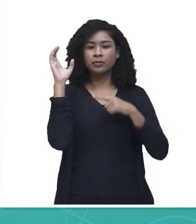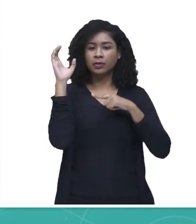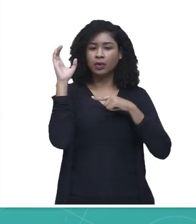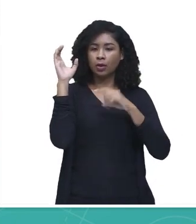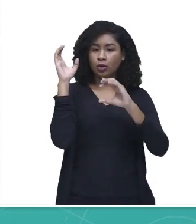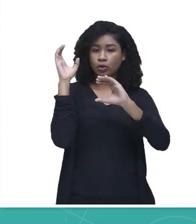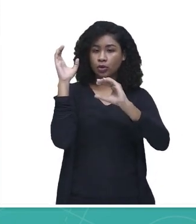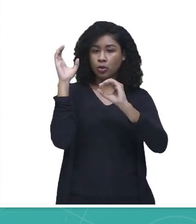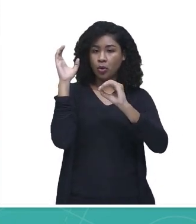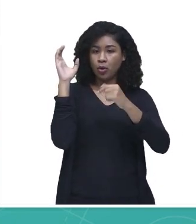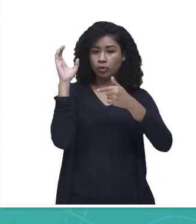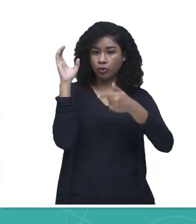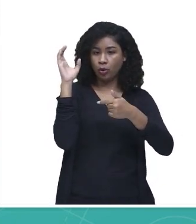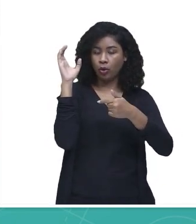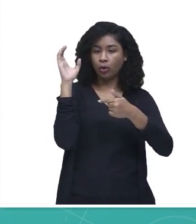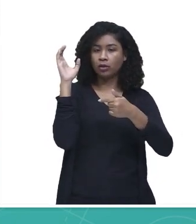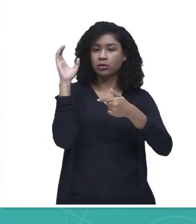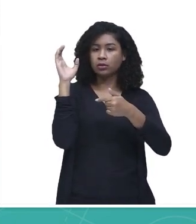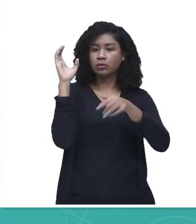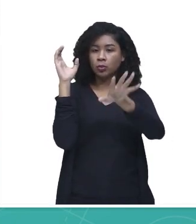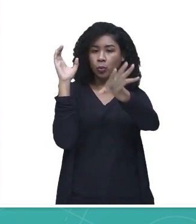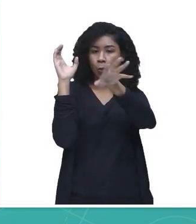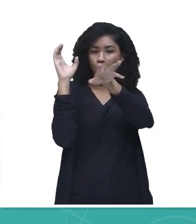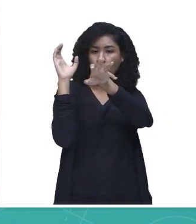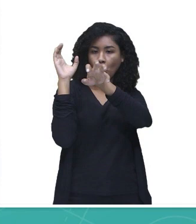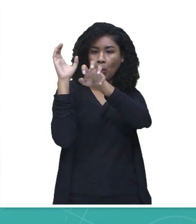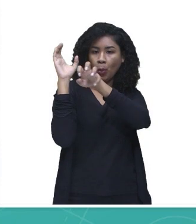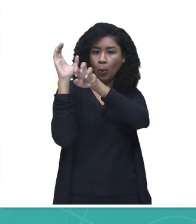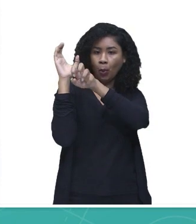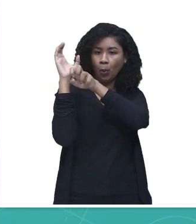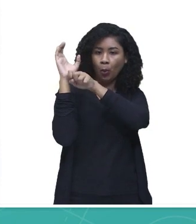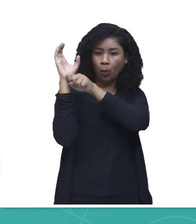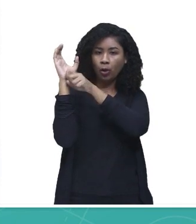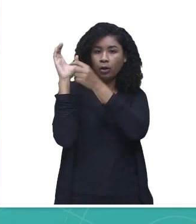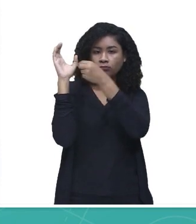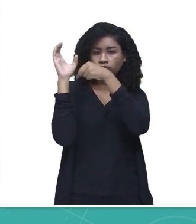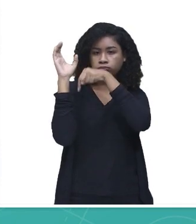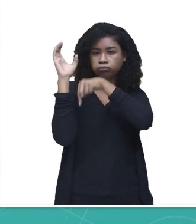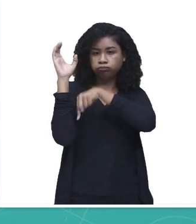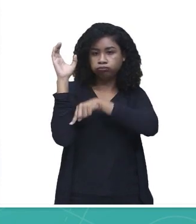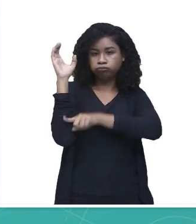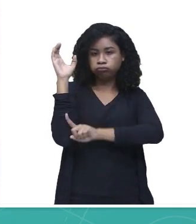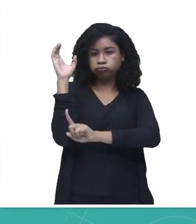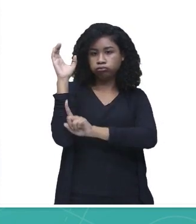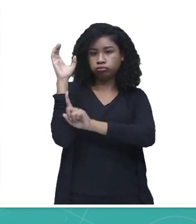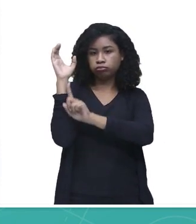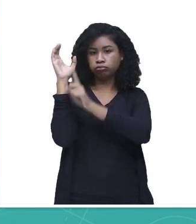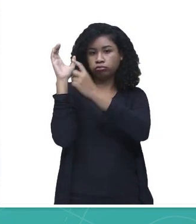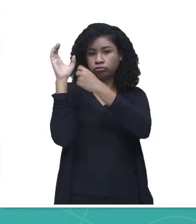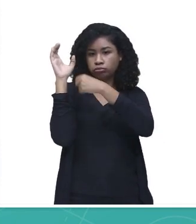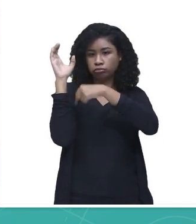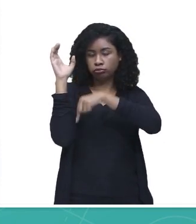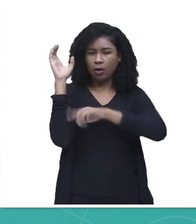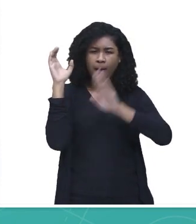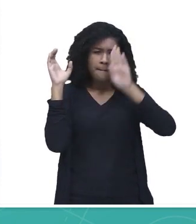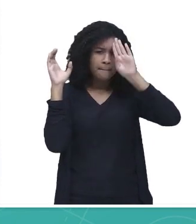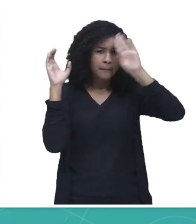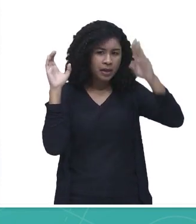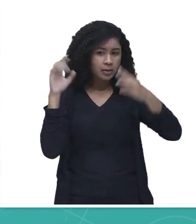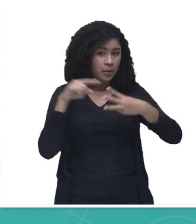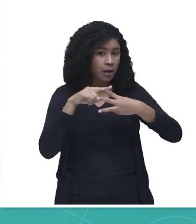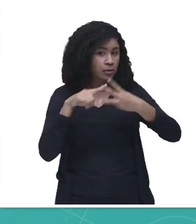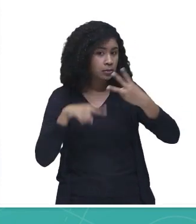carbônico, que vai estar na atmosfera, e aí a planta vai precisar desses 3 elementos para fazer a